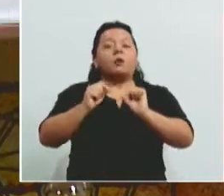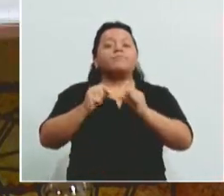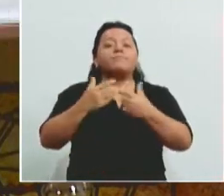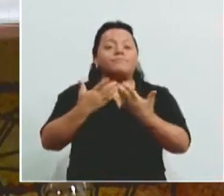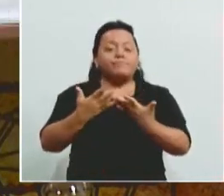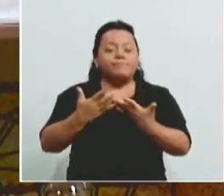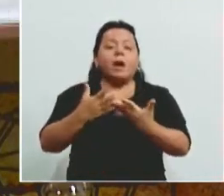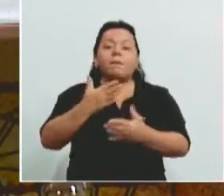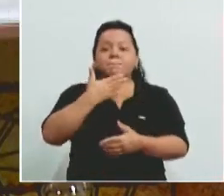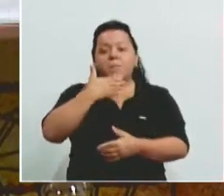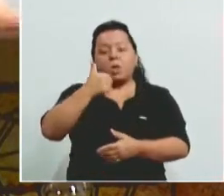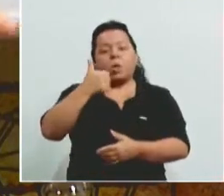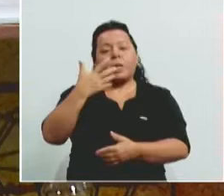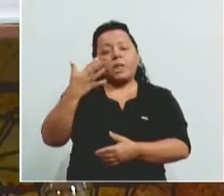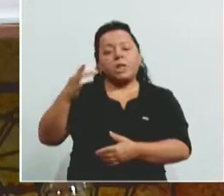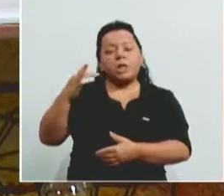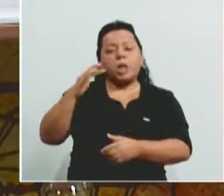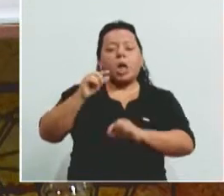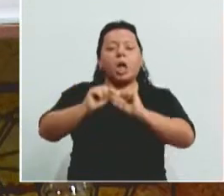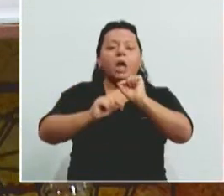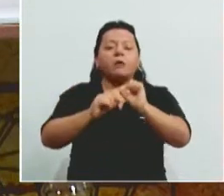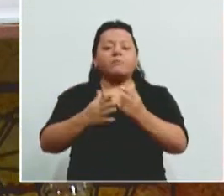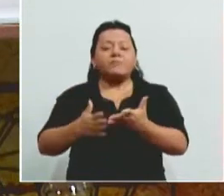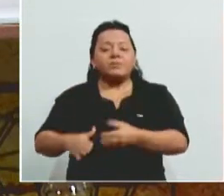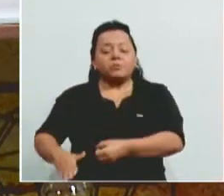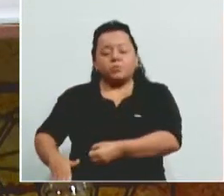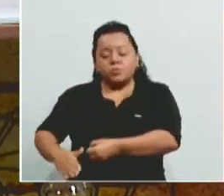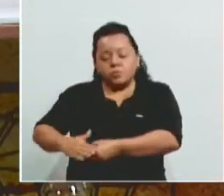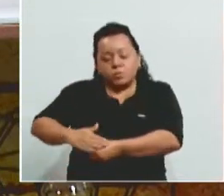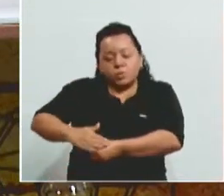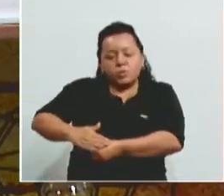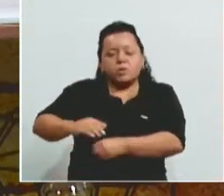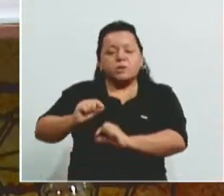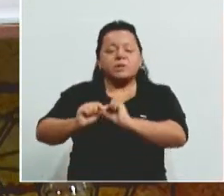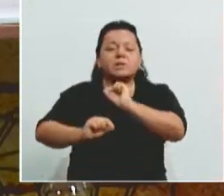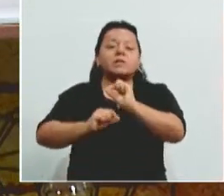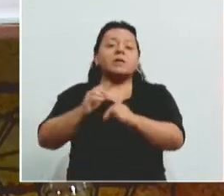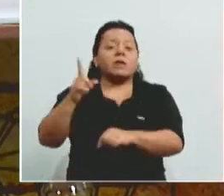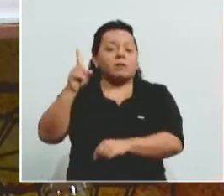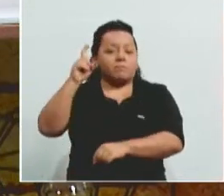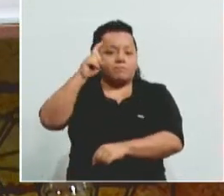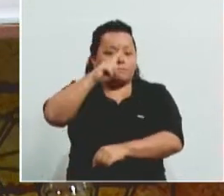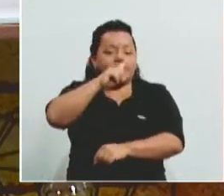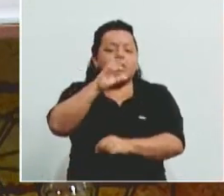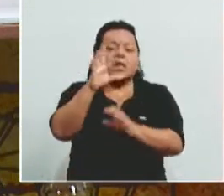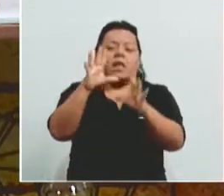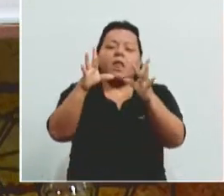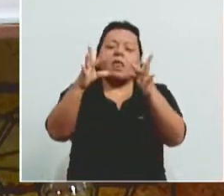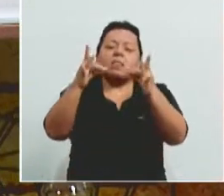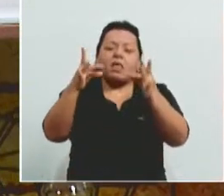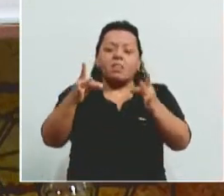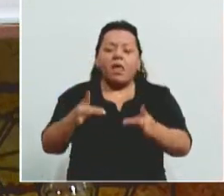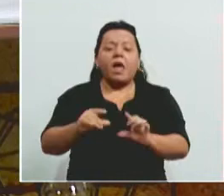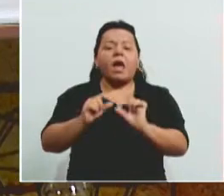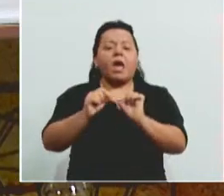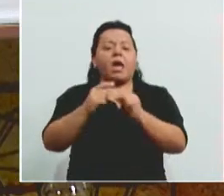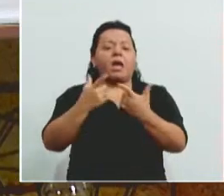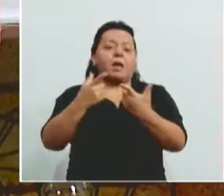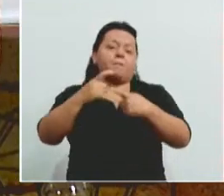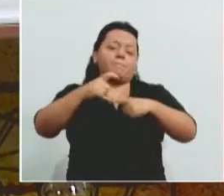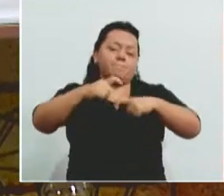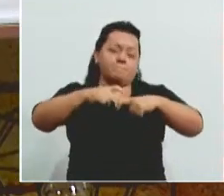E se tiver tudo obstruído, mas aí, gente, são detalhes médicos, né? Que se tiver tudo obstruído, tal, ainda